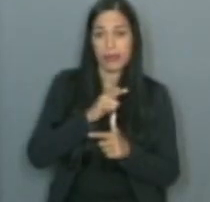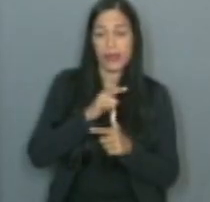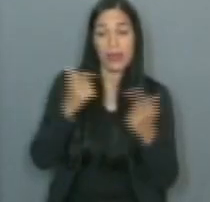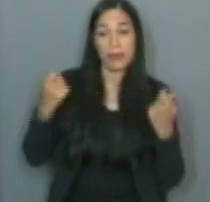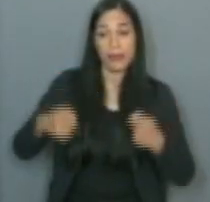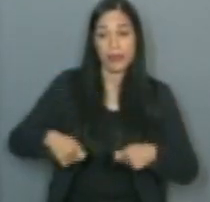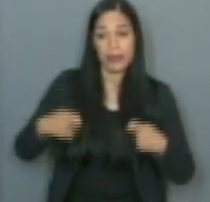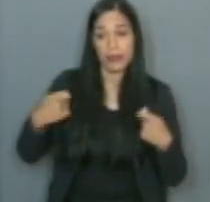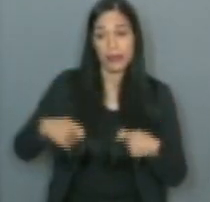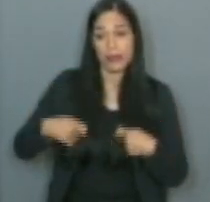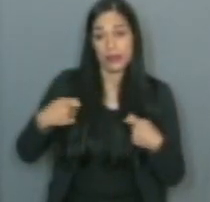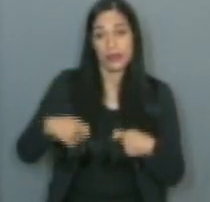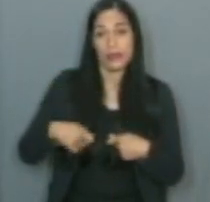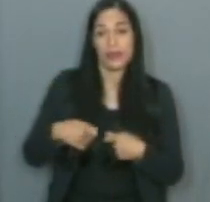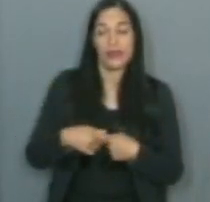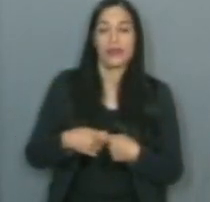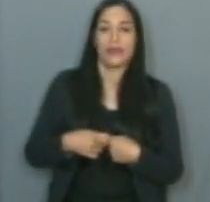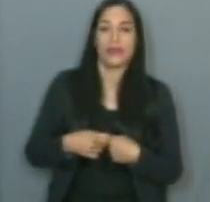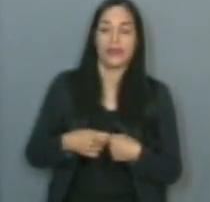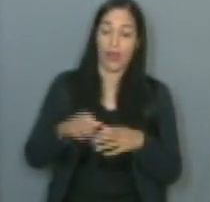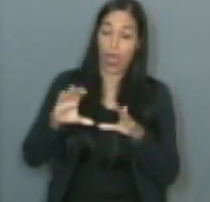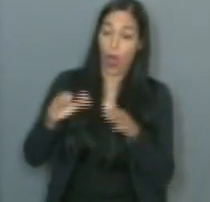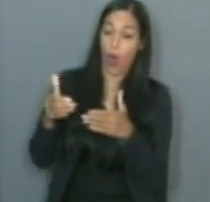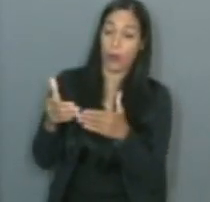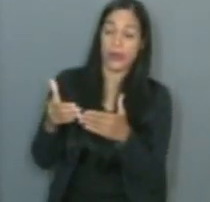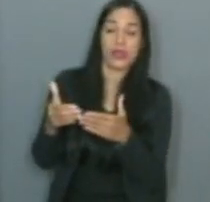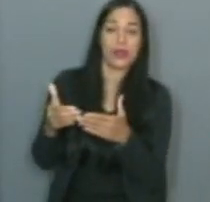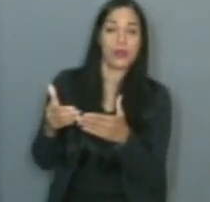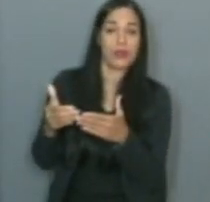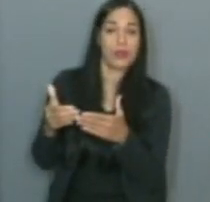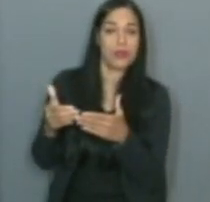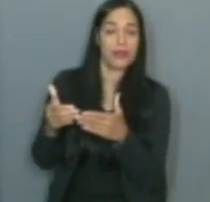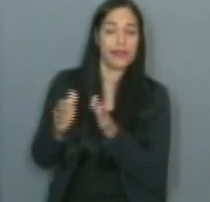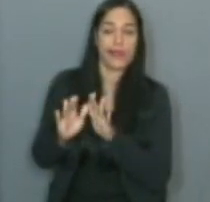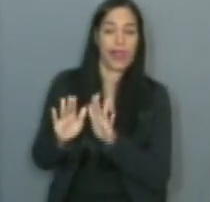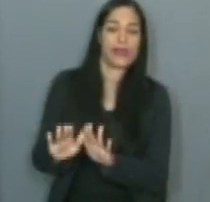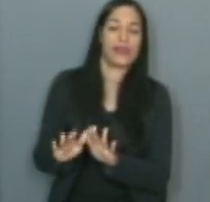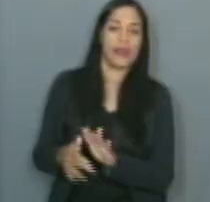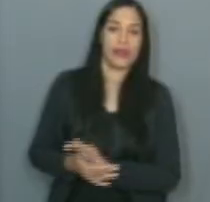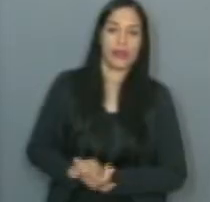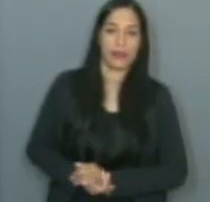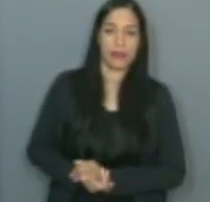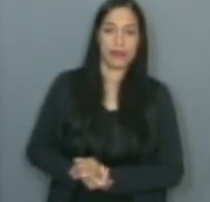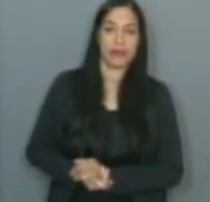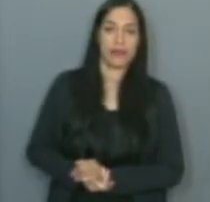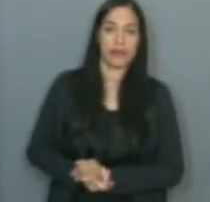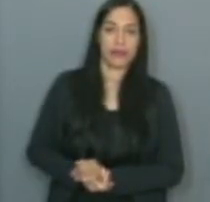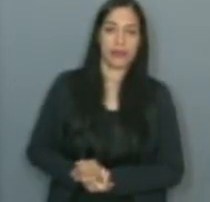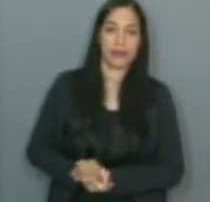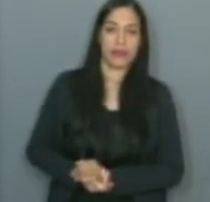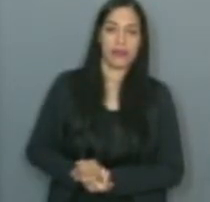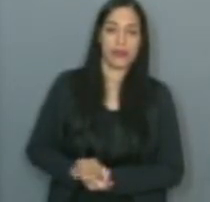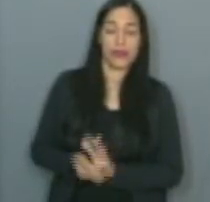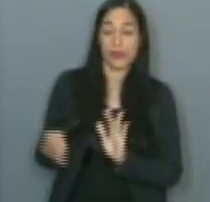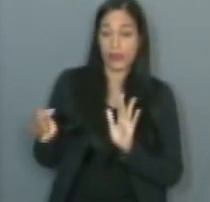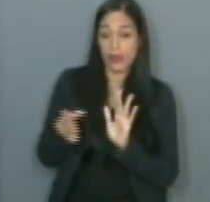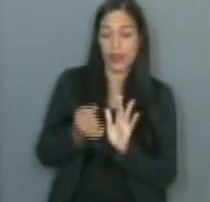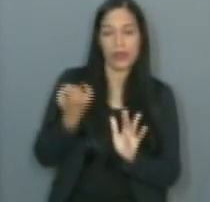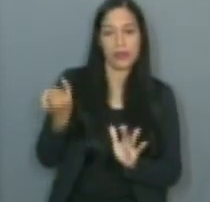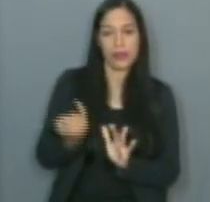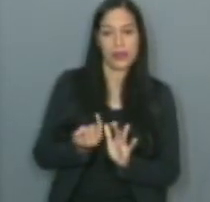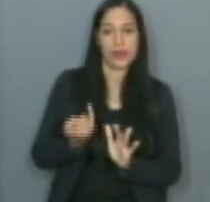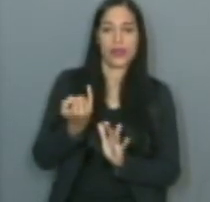mais precisa. Aí o que é que a comissão da casa faz? Rejeita, presidente. Um recorte